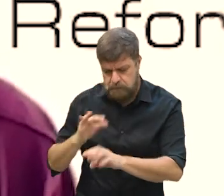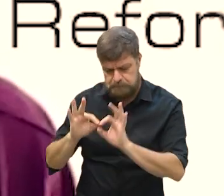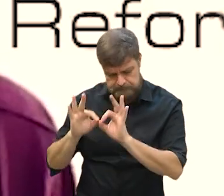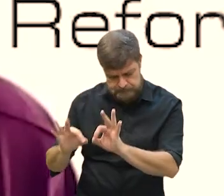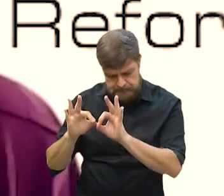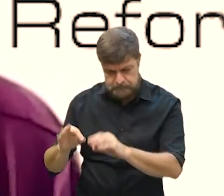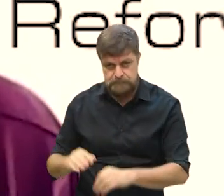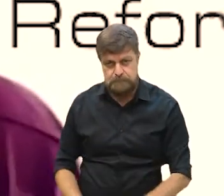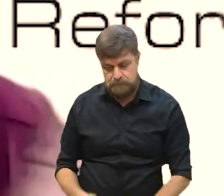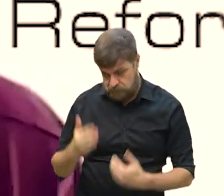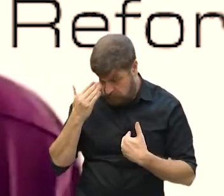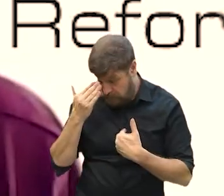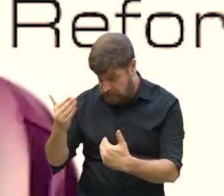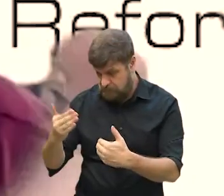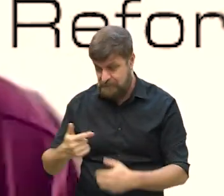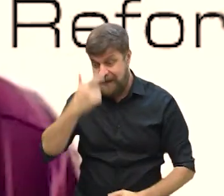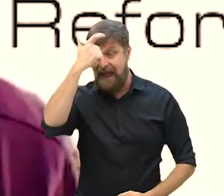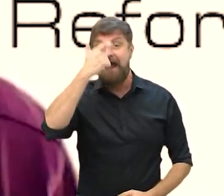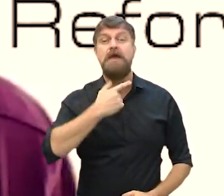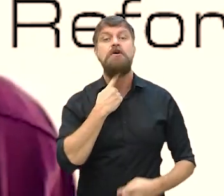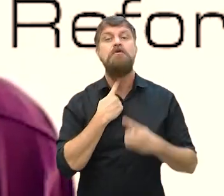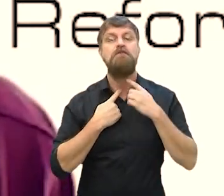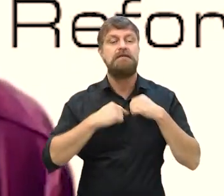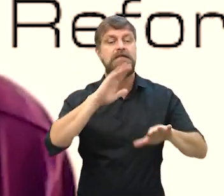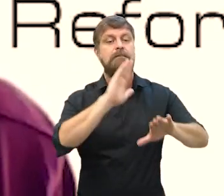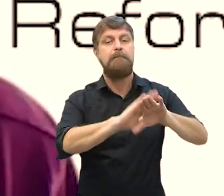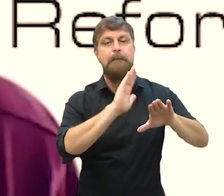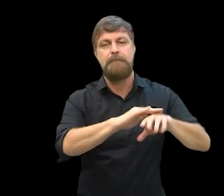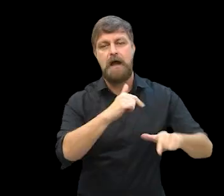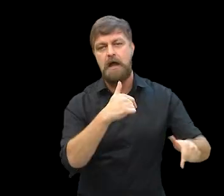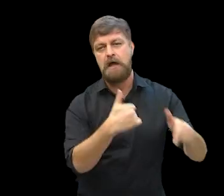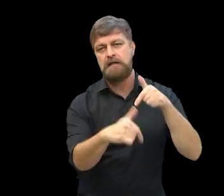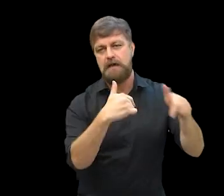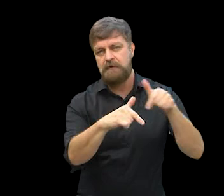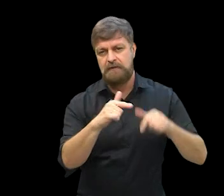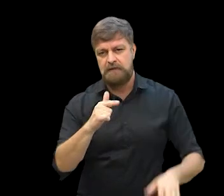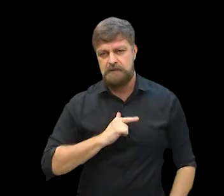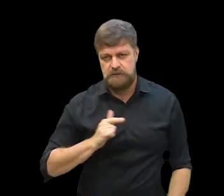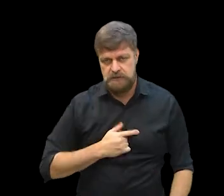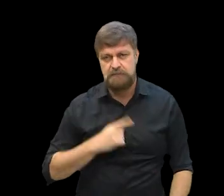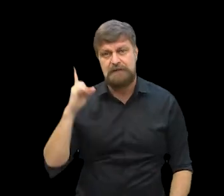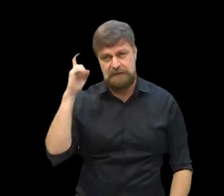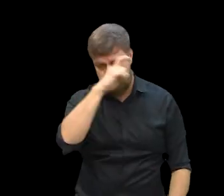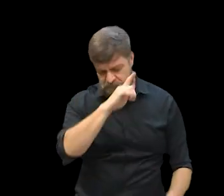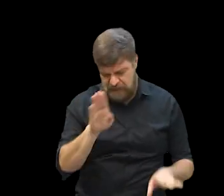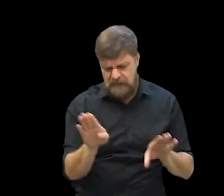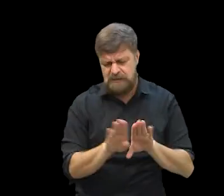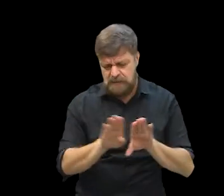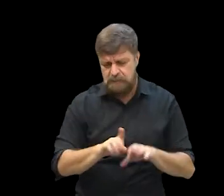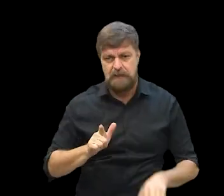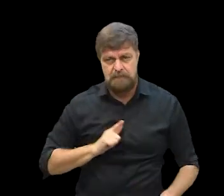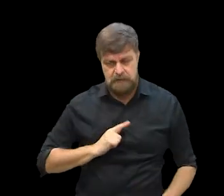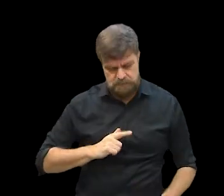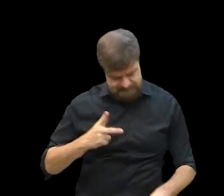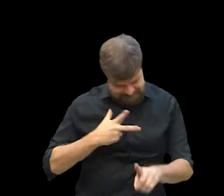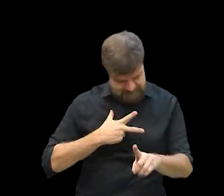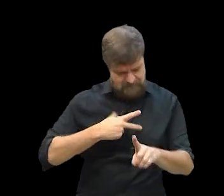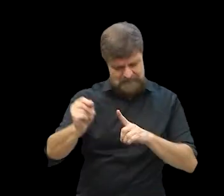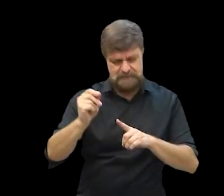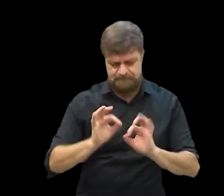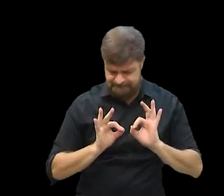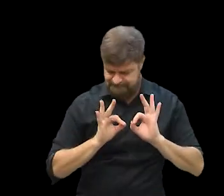eles. Mas eu sempre tive esse espírito de querer trabalhar por conta. E às vezes passei meus perrengues também, mas valeu a